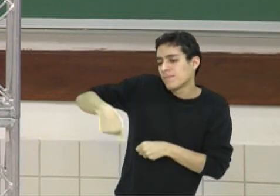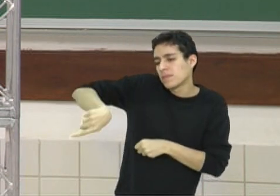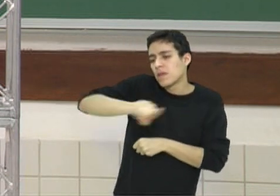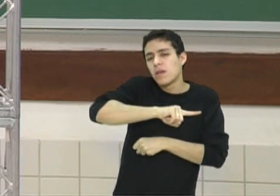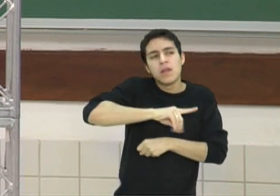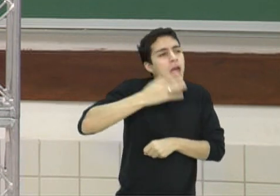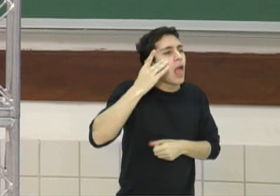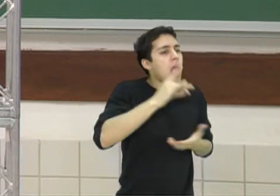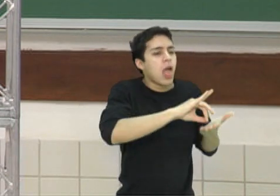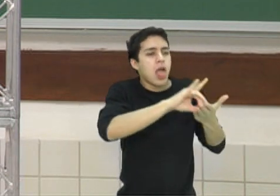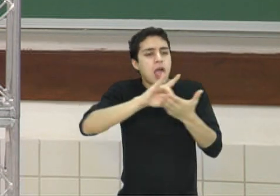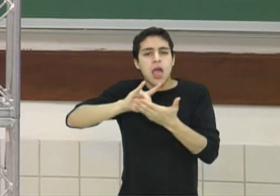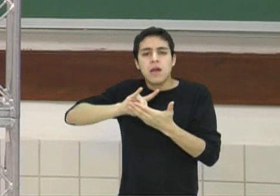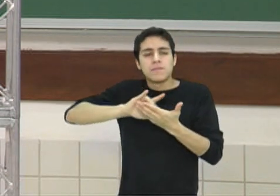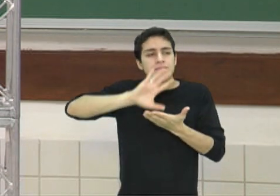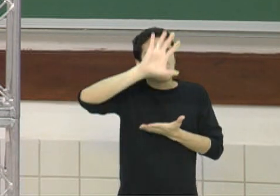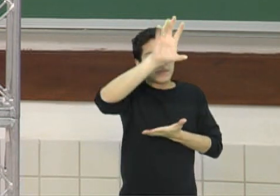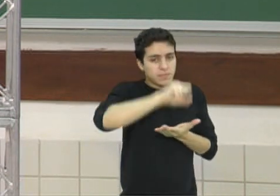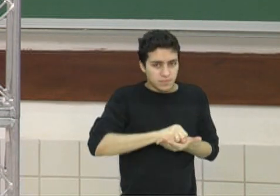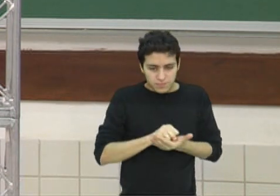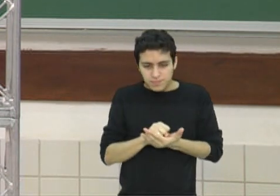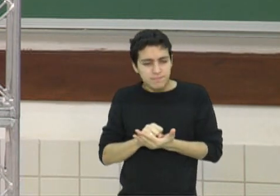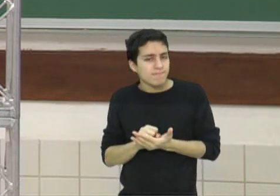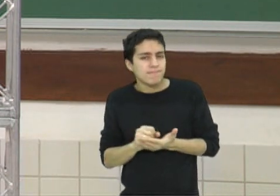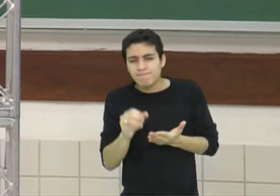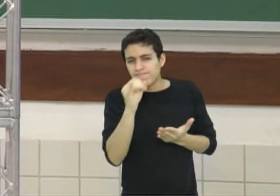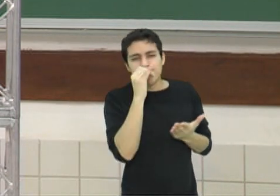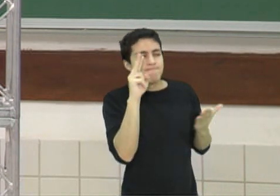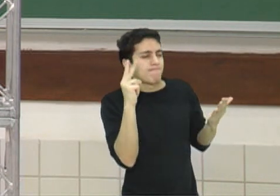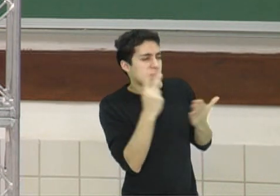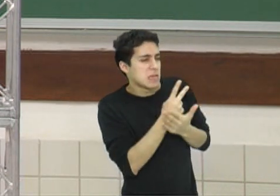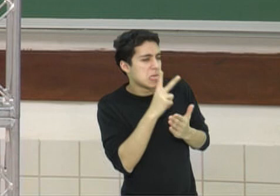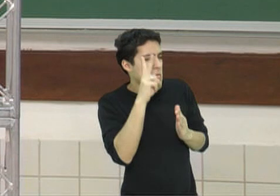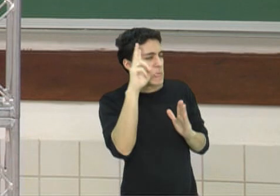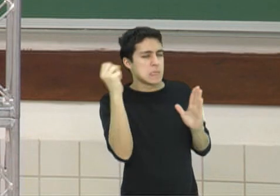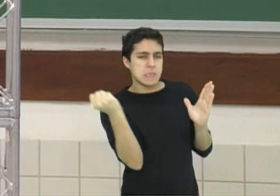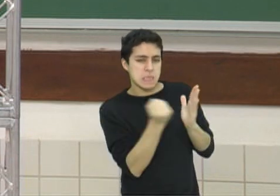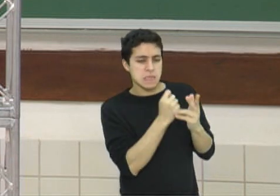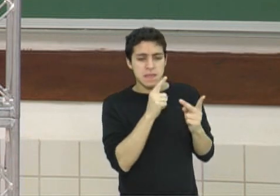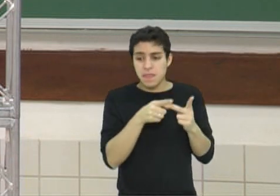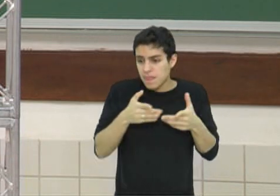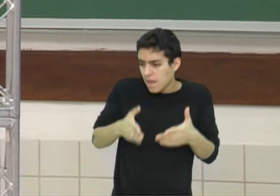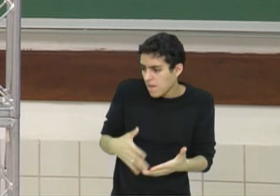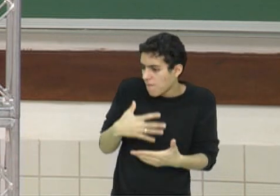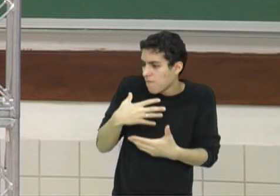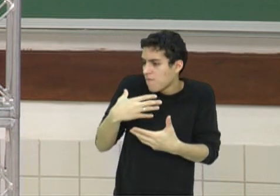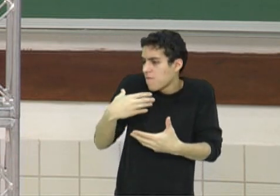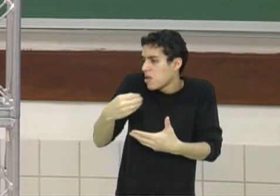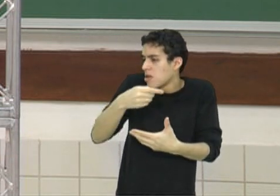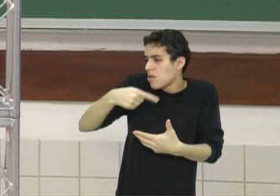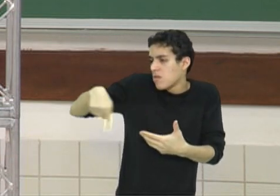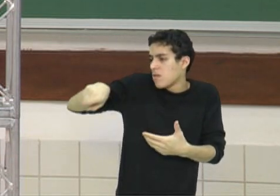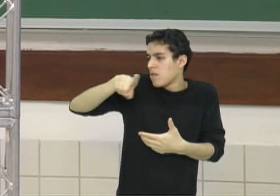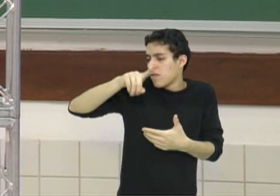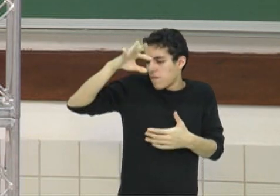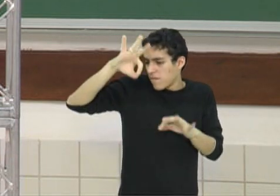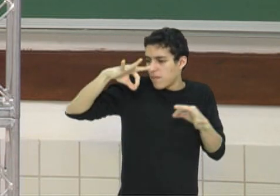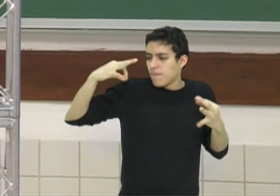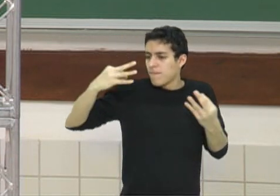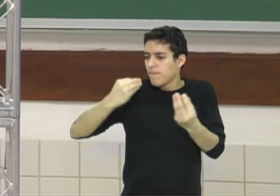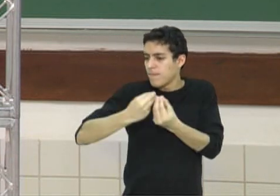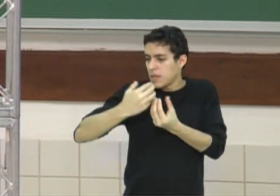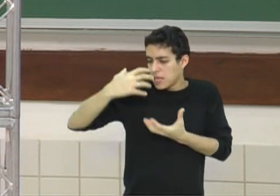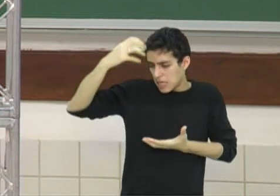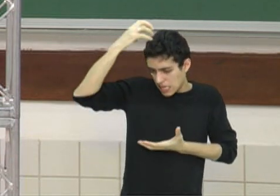realidade que estava acontecendo? Um acontecimento histórico, um nascimento de um filho da nobreza. A única forma era através do quê?